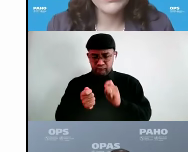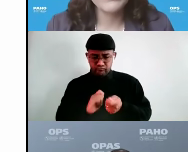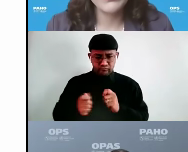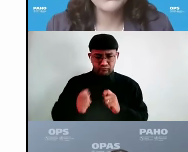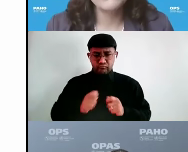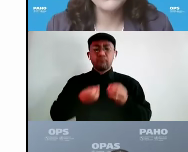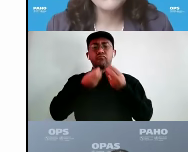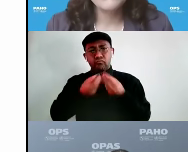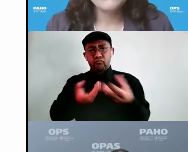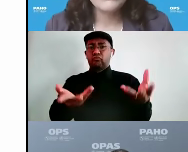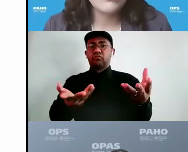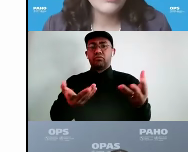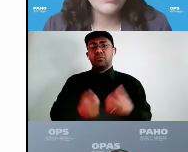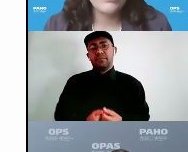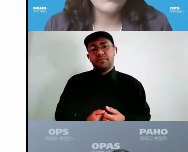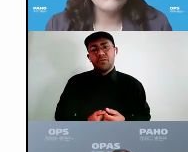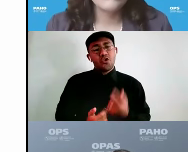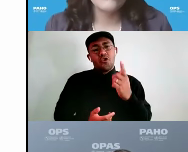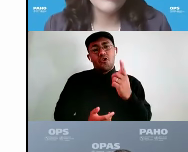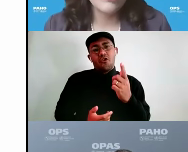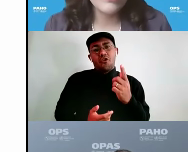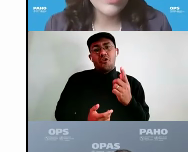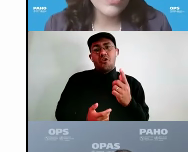campanha, e já tivemos a experiência.